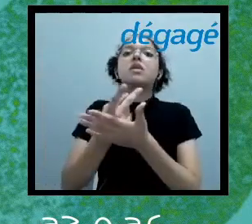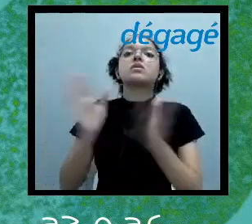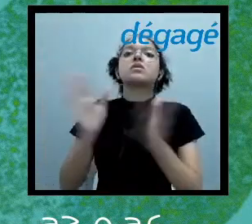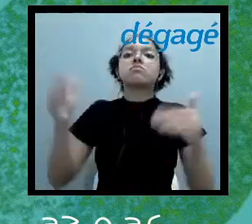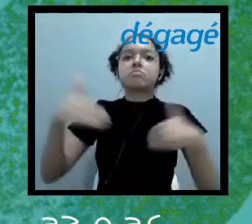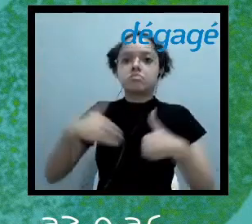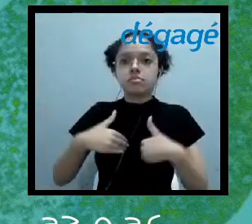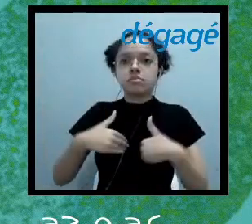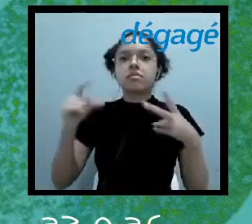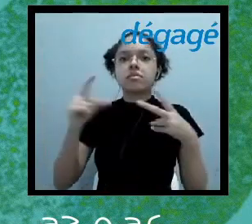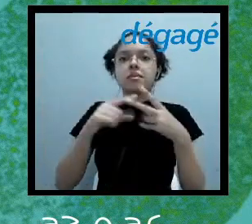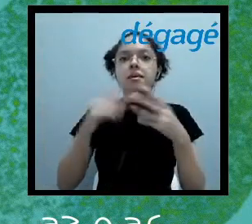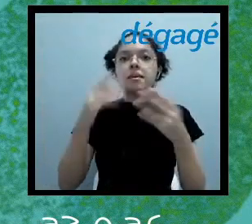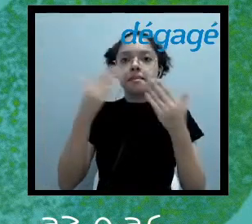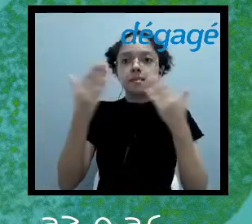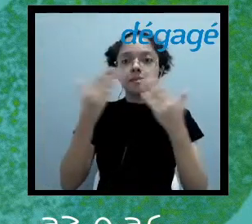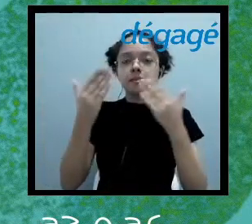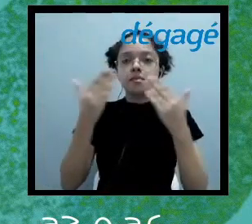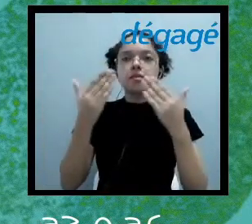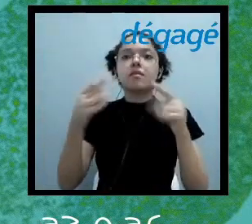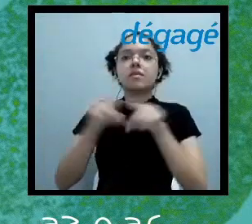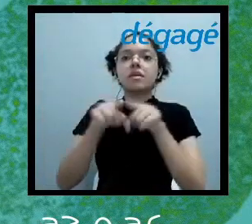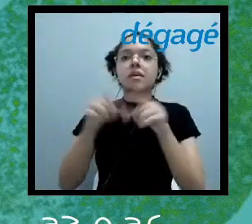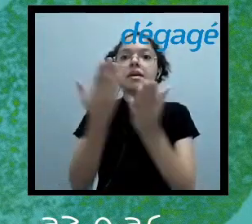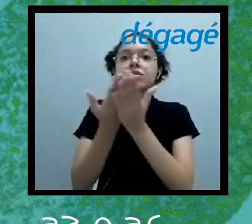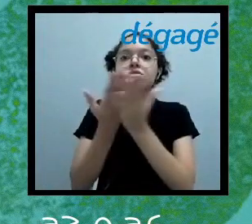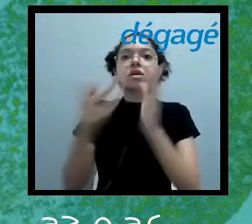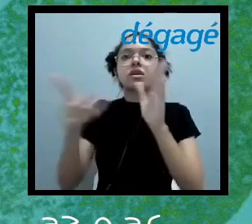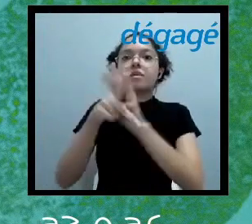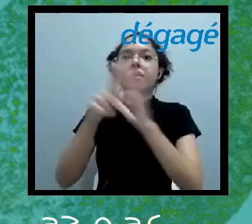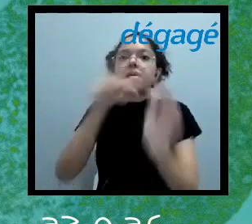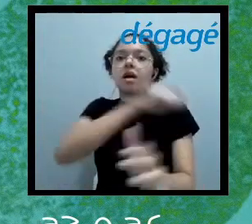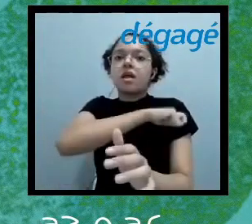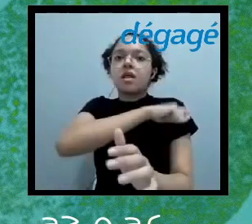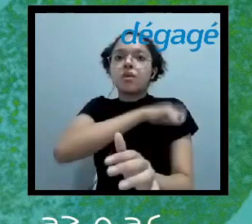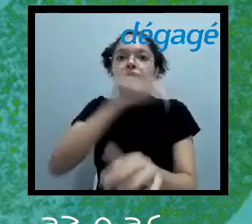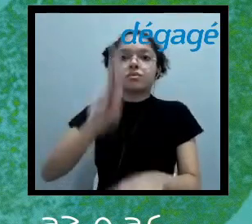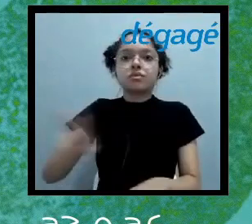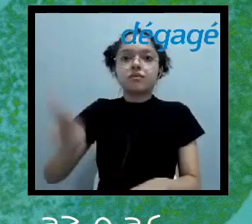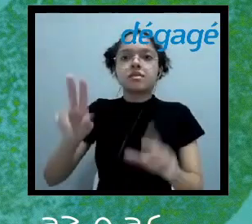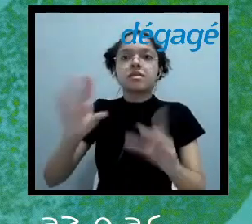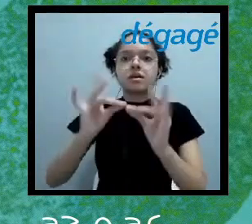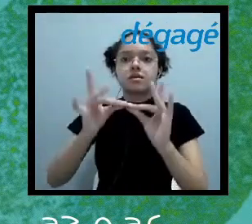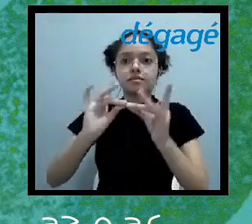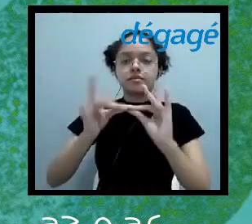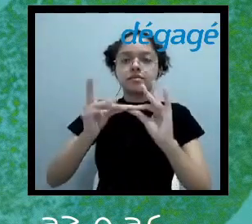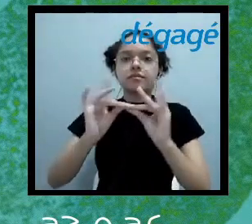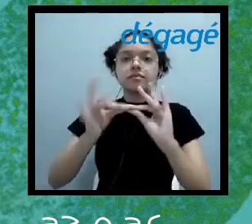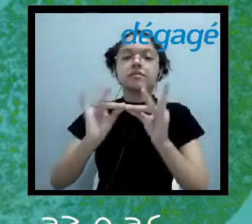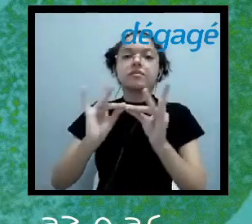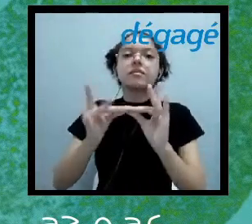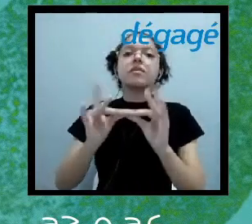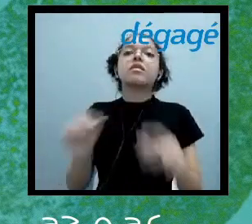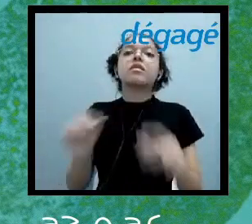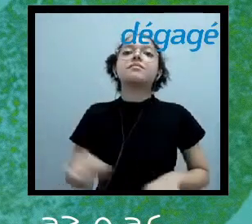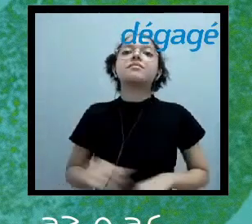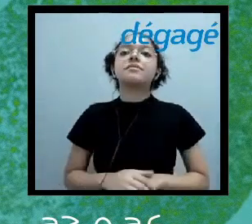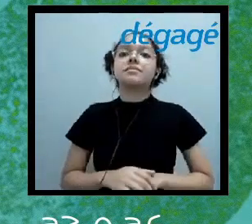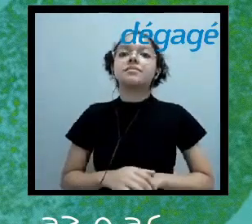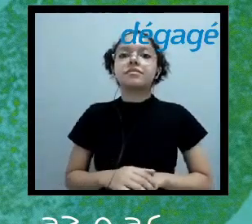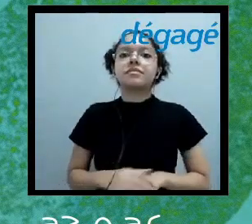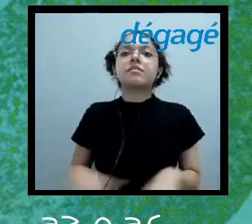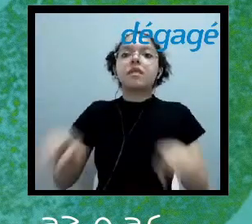os oficineiros, que são os estudantes ali da universidade, alguns de pós-graduação, outros de graduação, tem gente do teatro, da música,